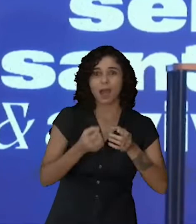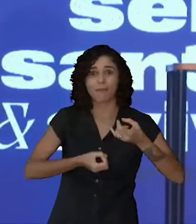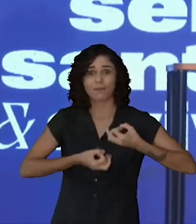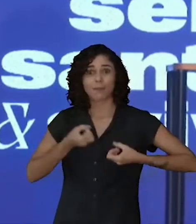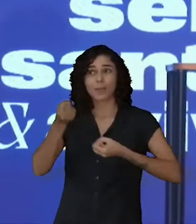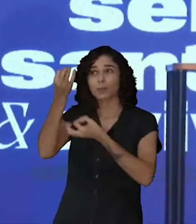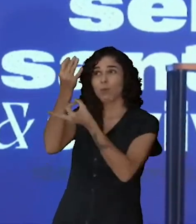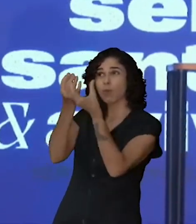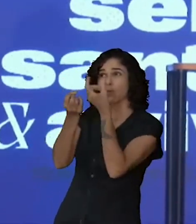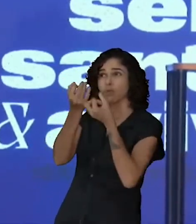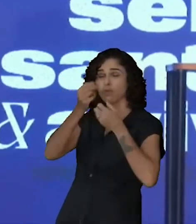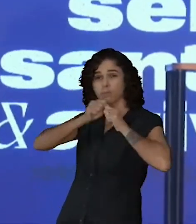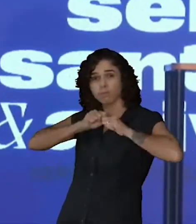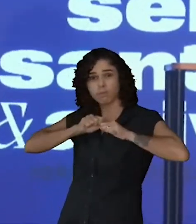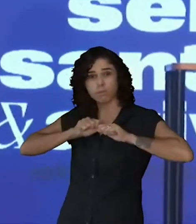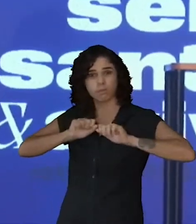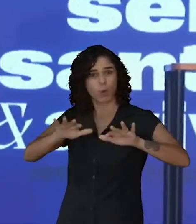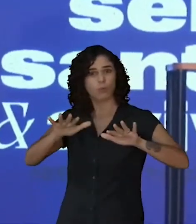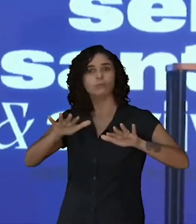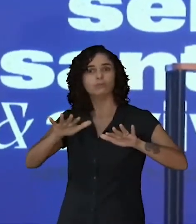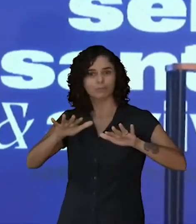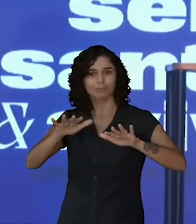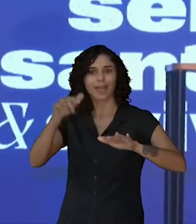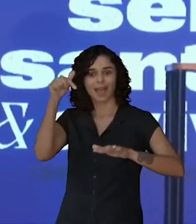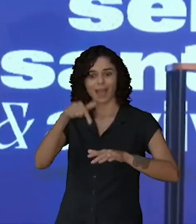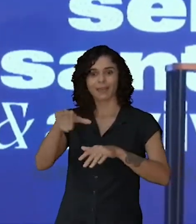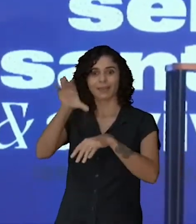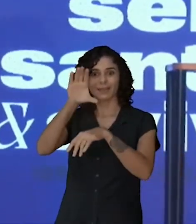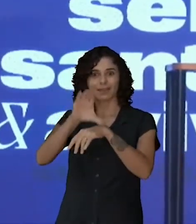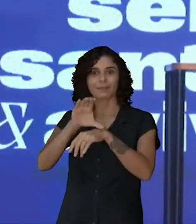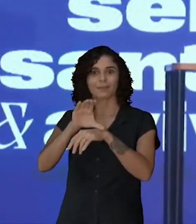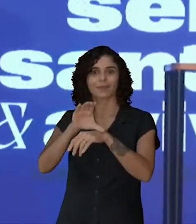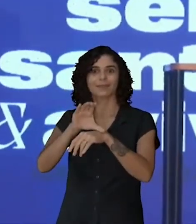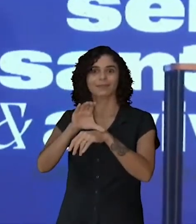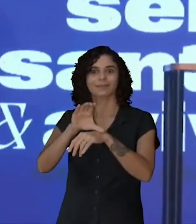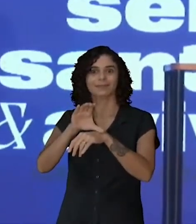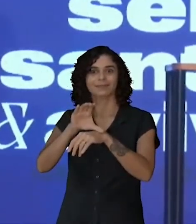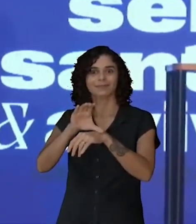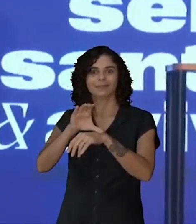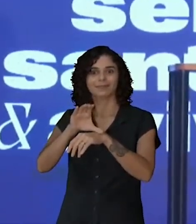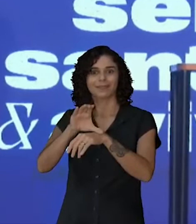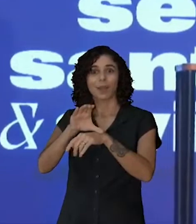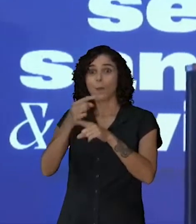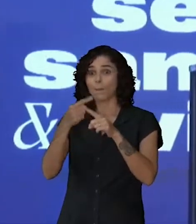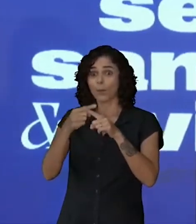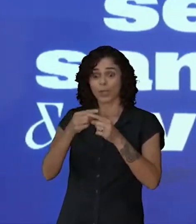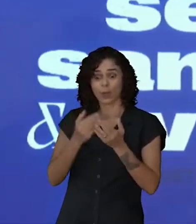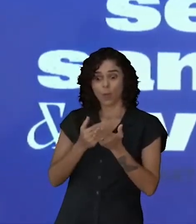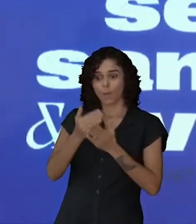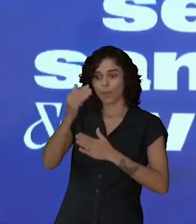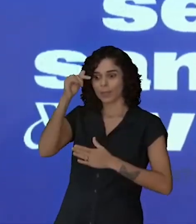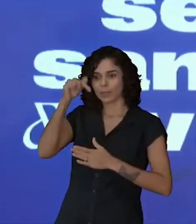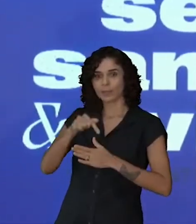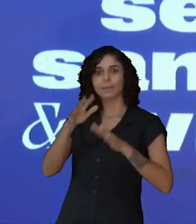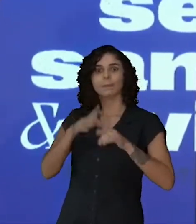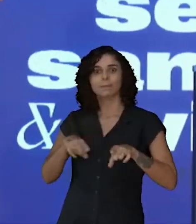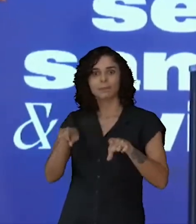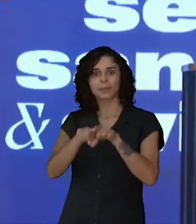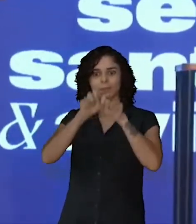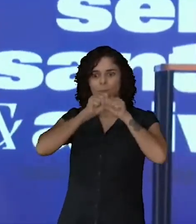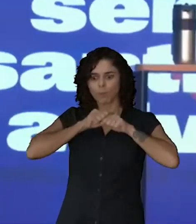ou começaria um avivamento a partir dessa igreja, porque ele nunca é contido, ele nunca fica num lugar